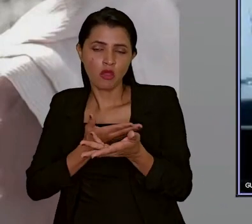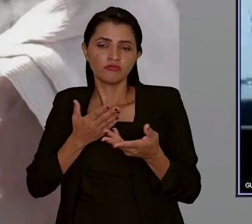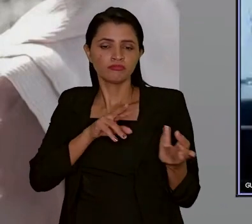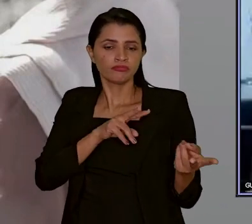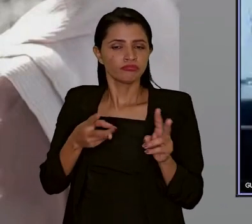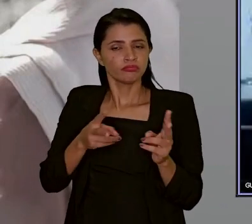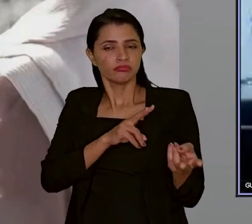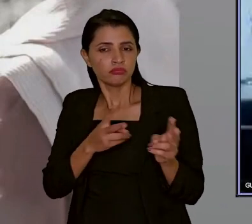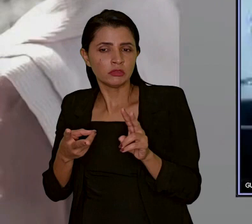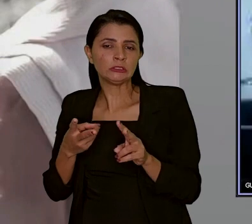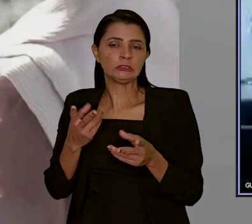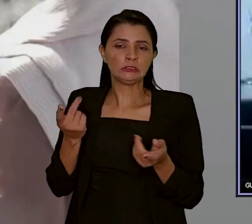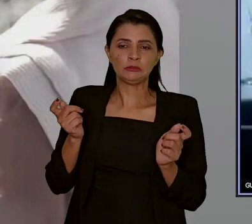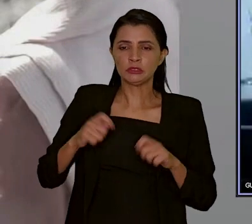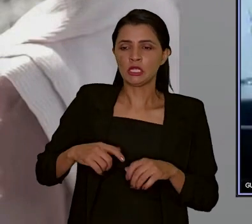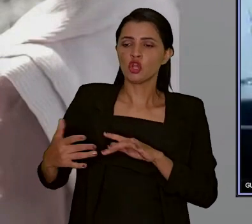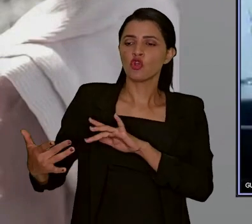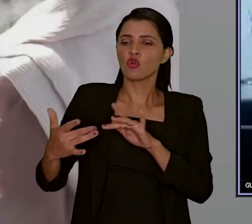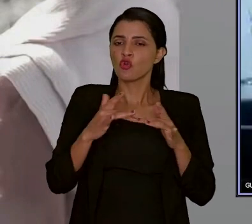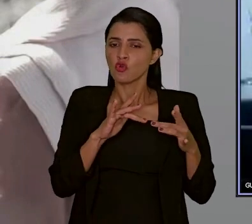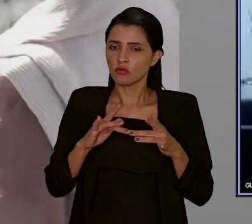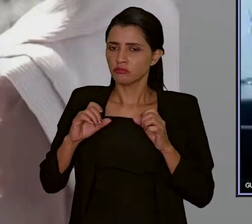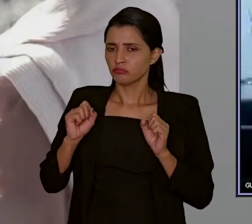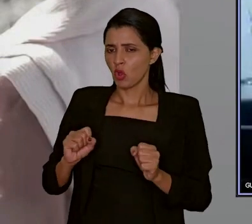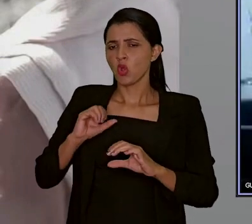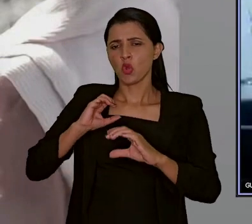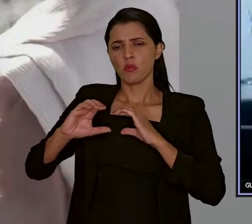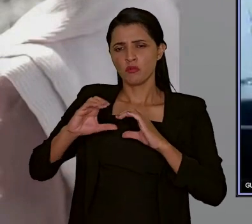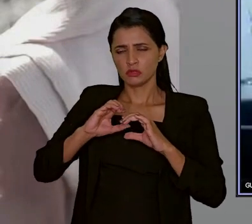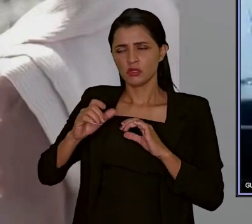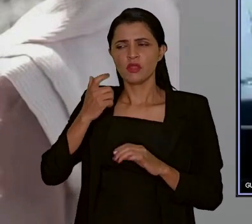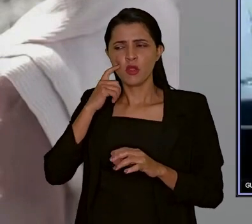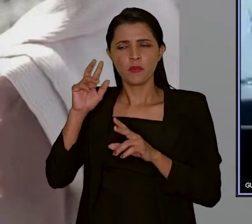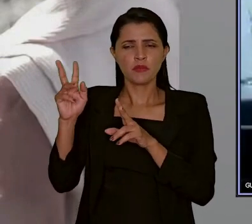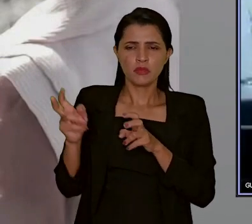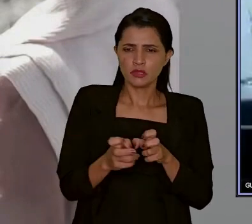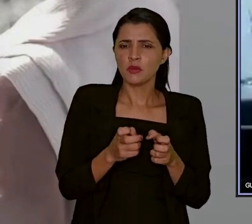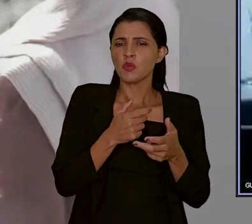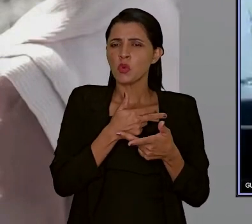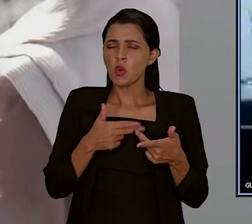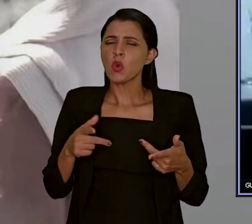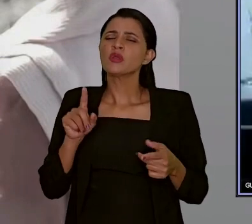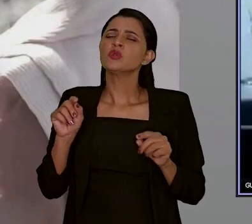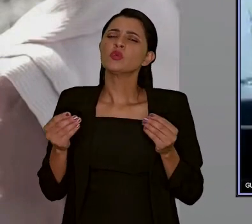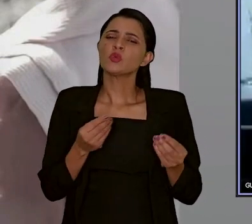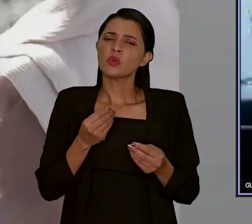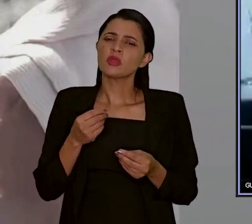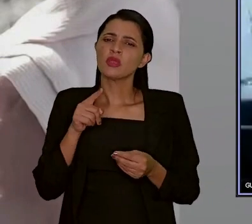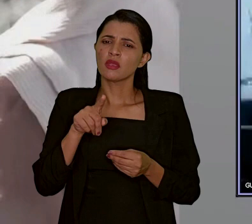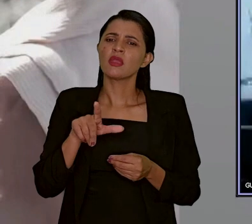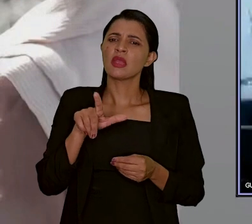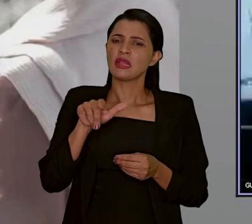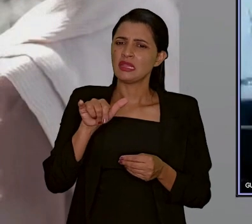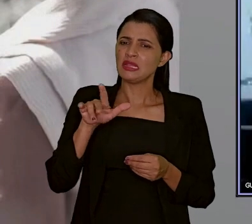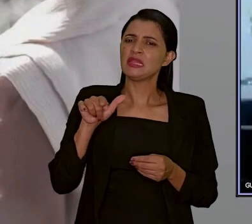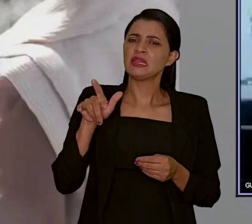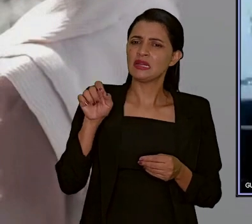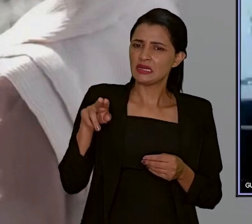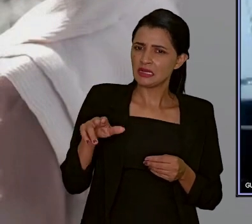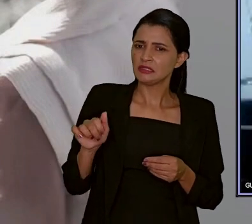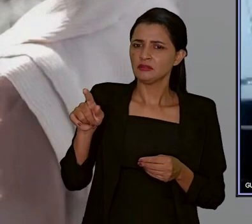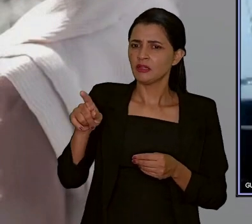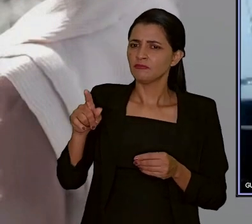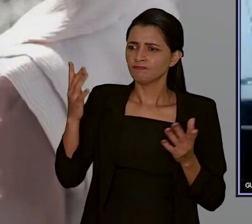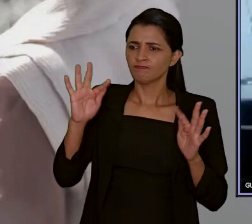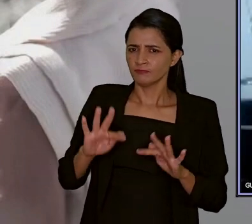de possibilidade de contato. Eu vejo, por exemplo, situações nas quais, e Lilian foi muito feliz nessa colocação,